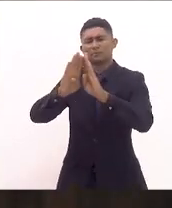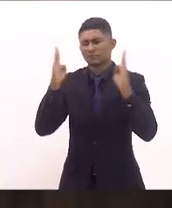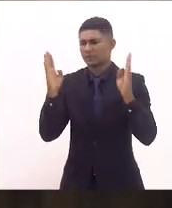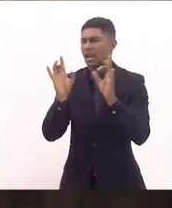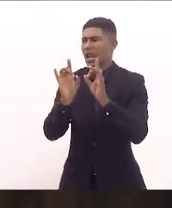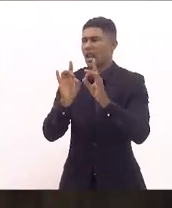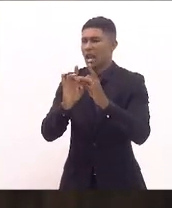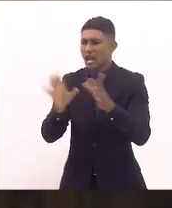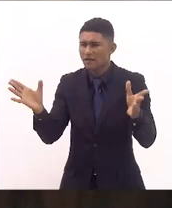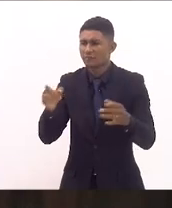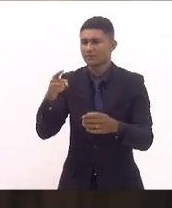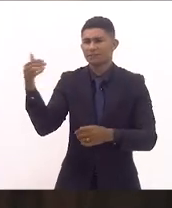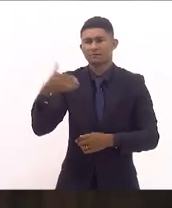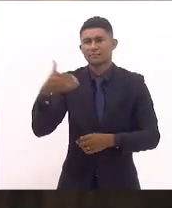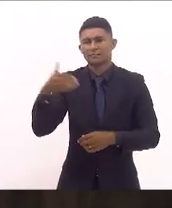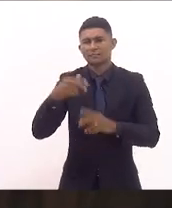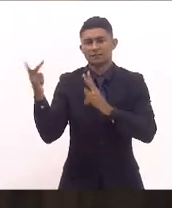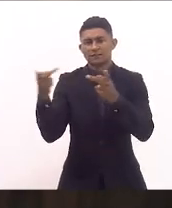vocês